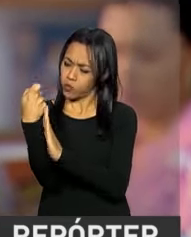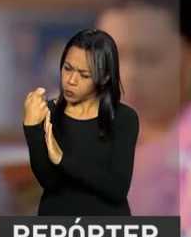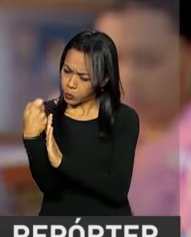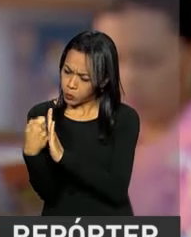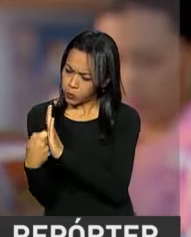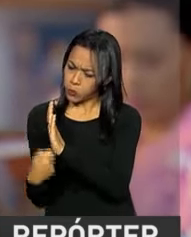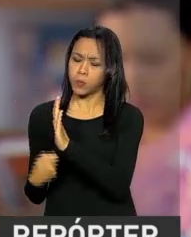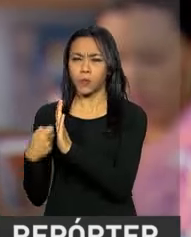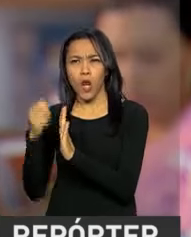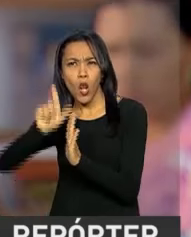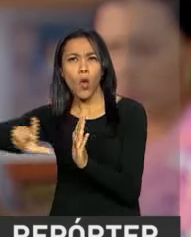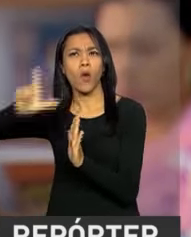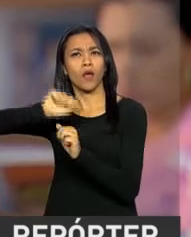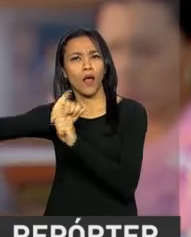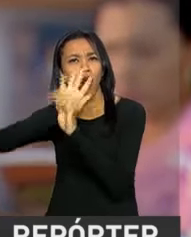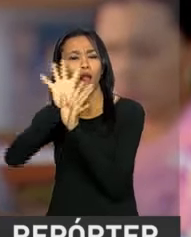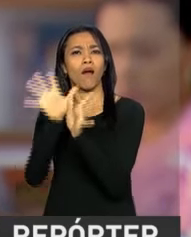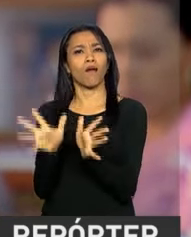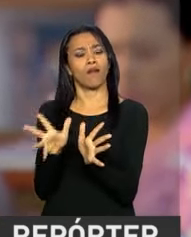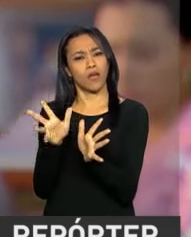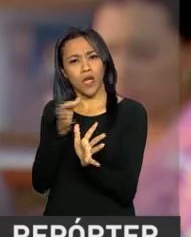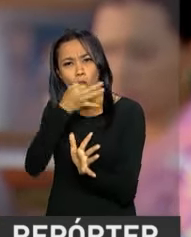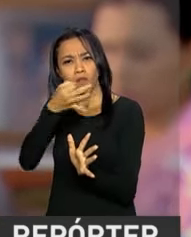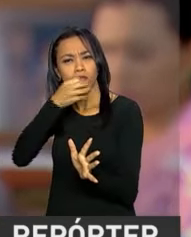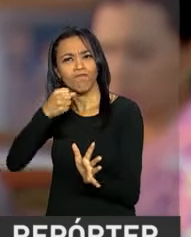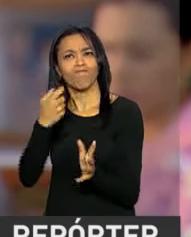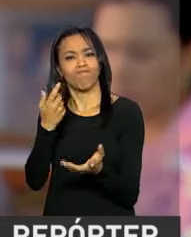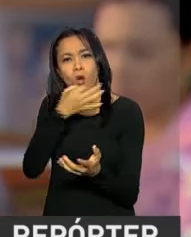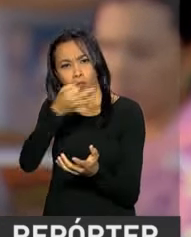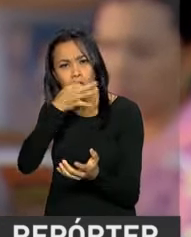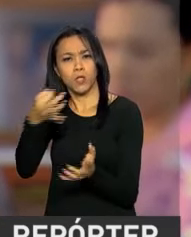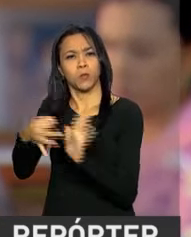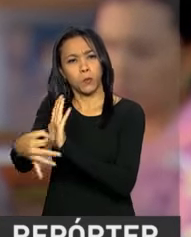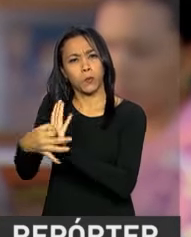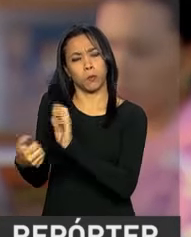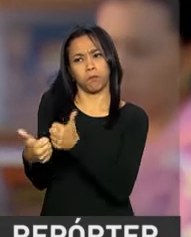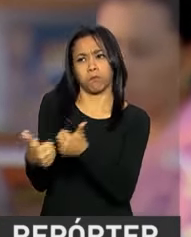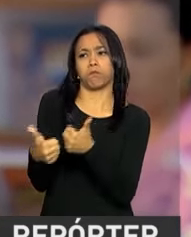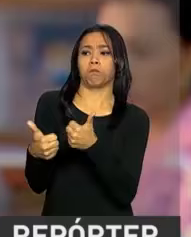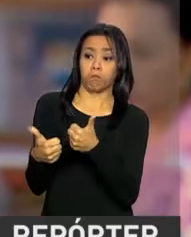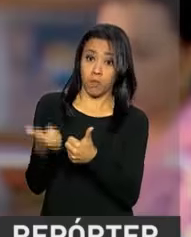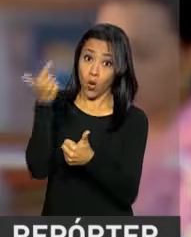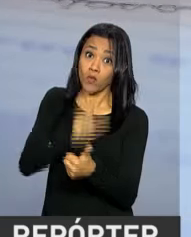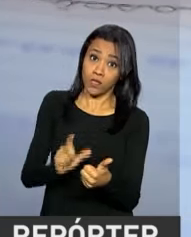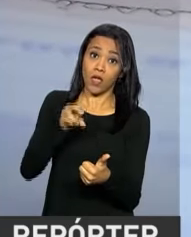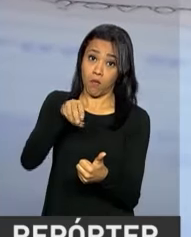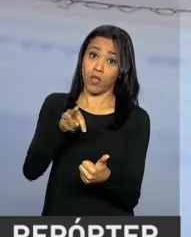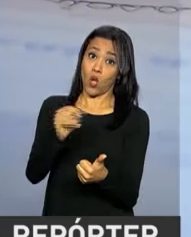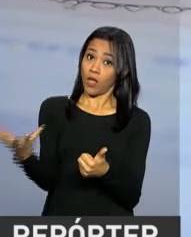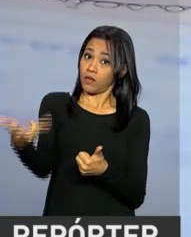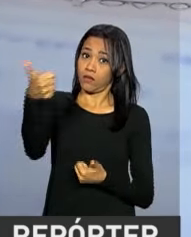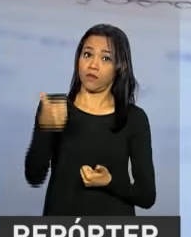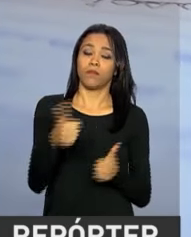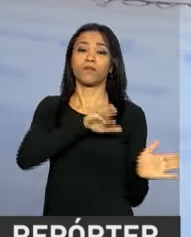redação lógica Clara com defesas contundentes né da argumentação ela consegue uma nota excelente a prova de